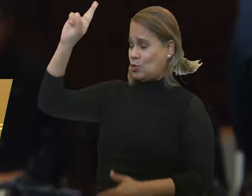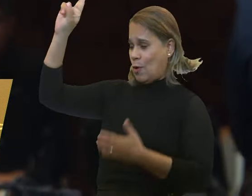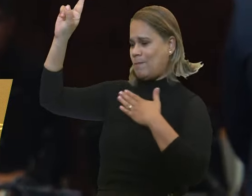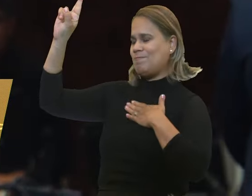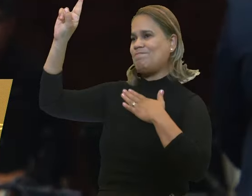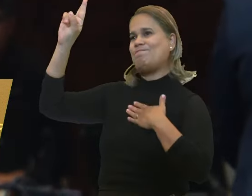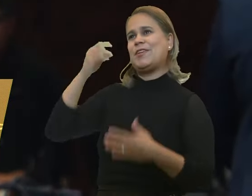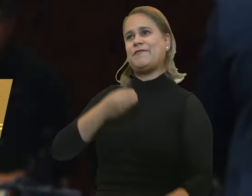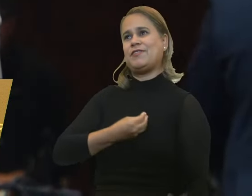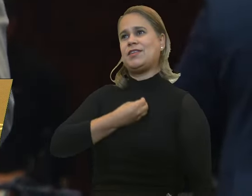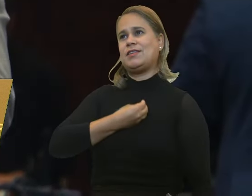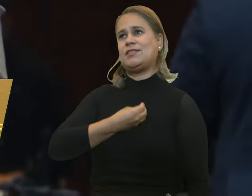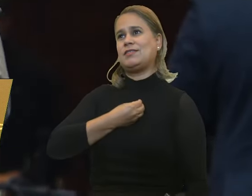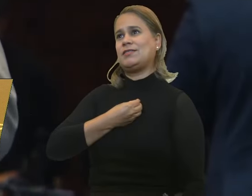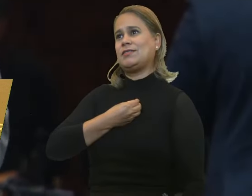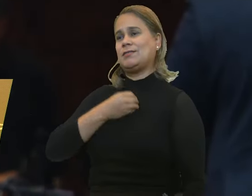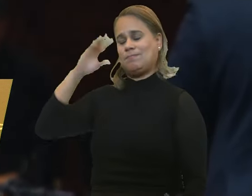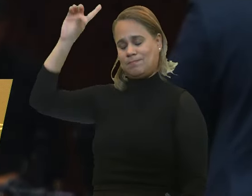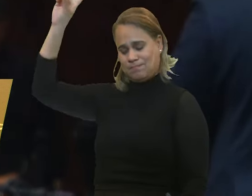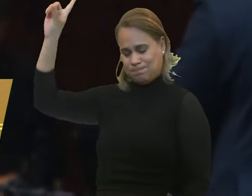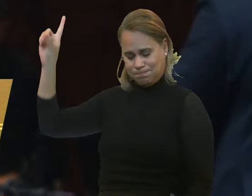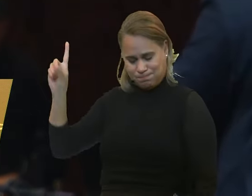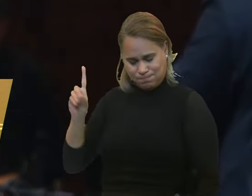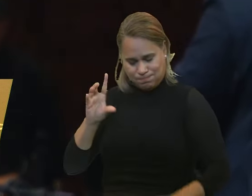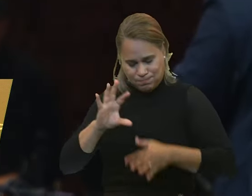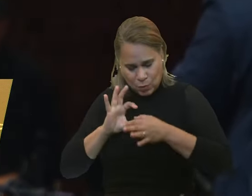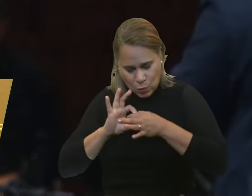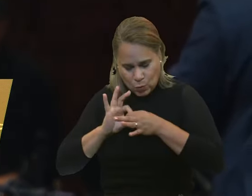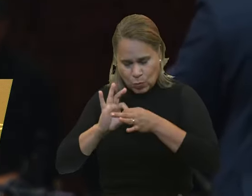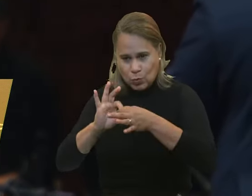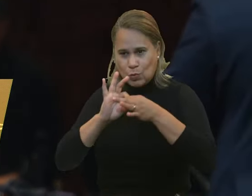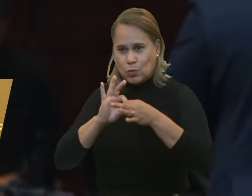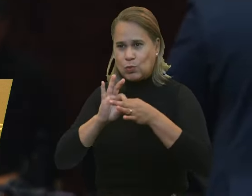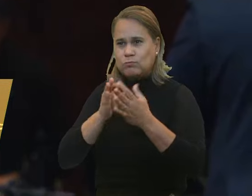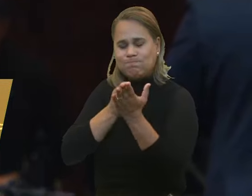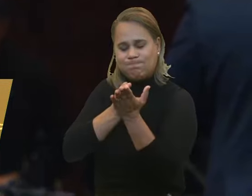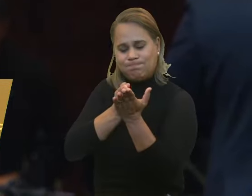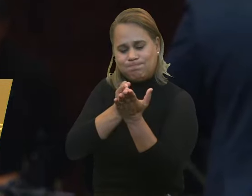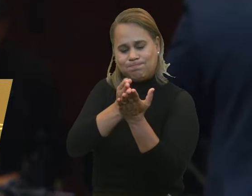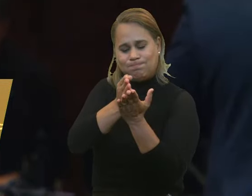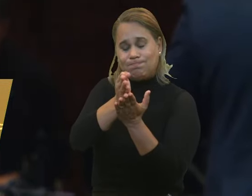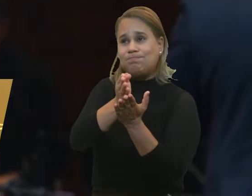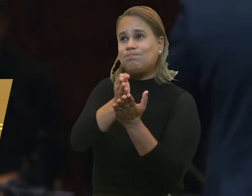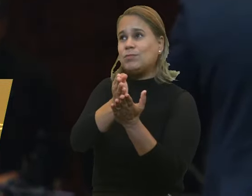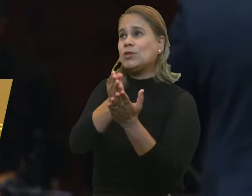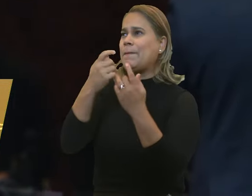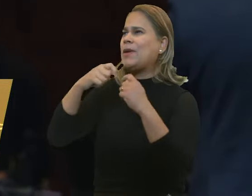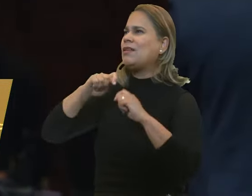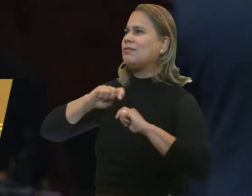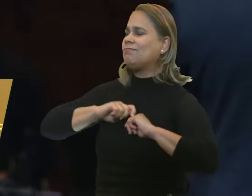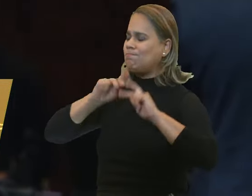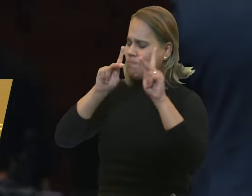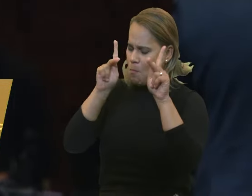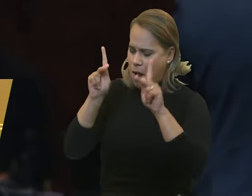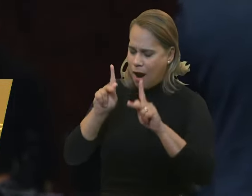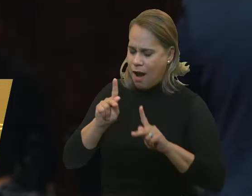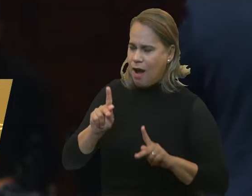vida, me dando alegria, paz, perdão,